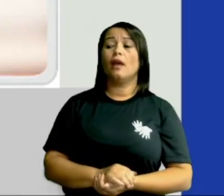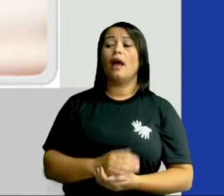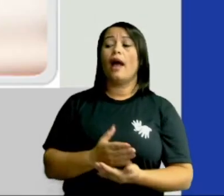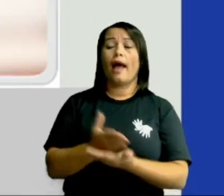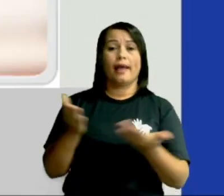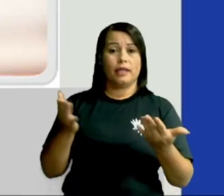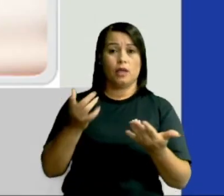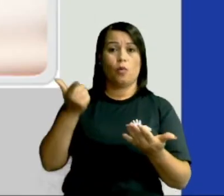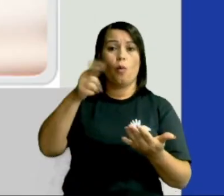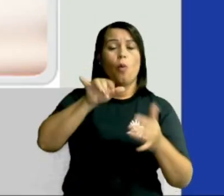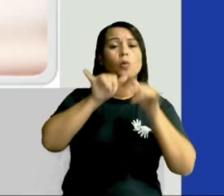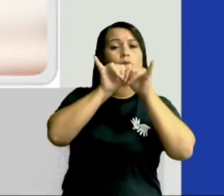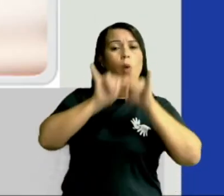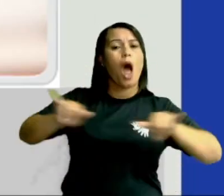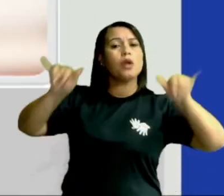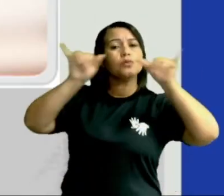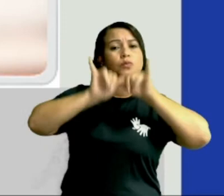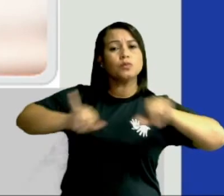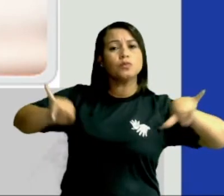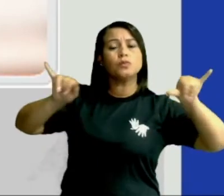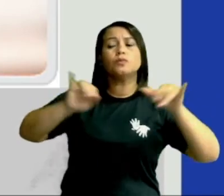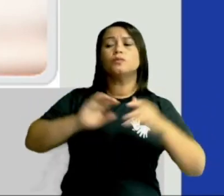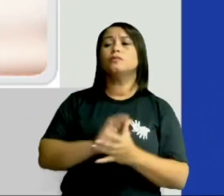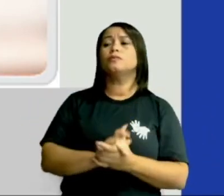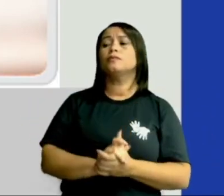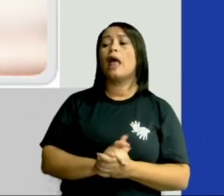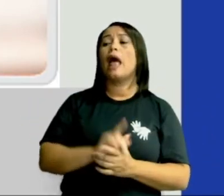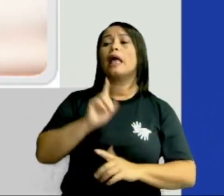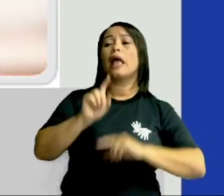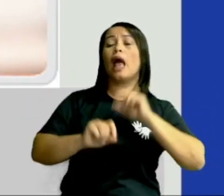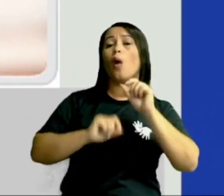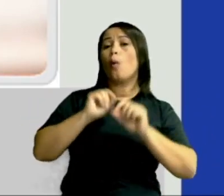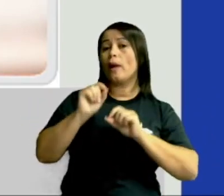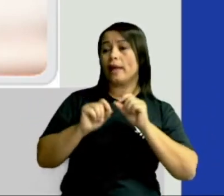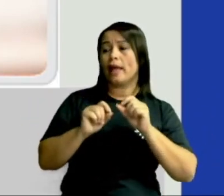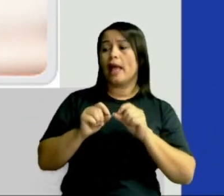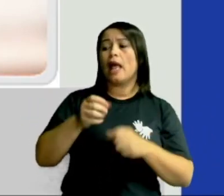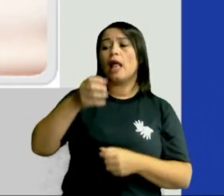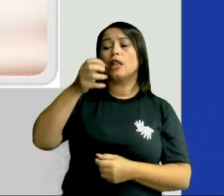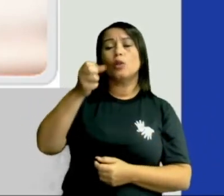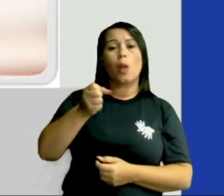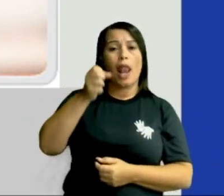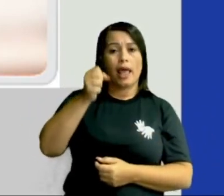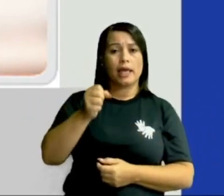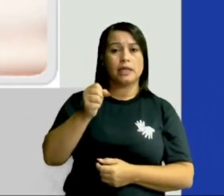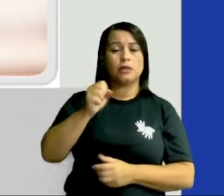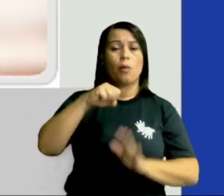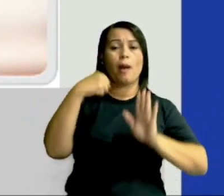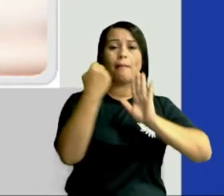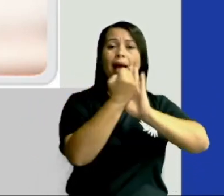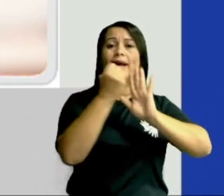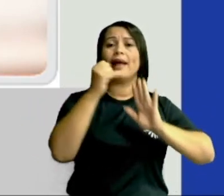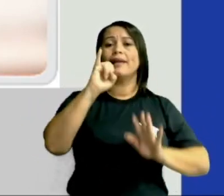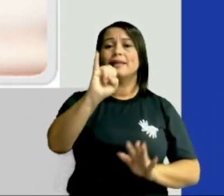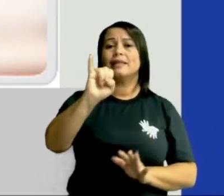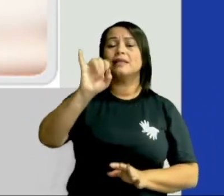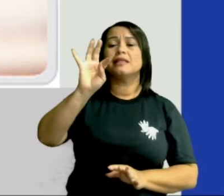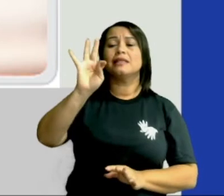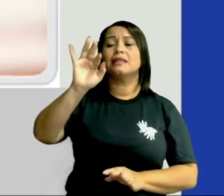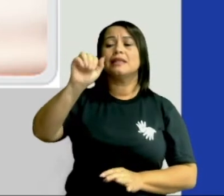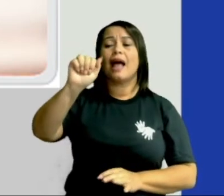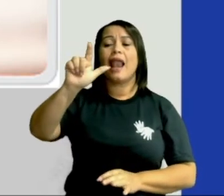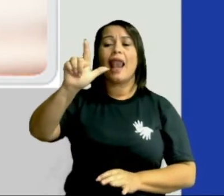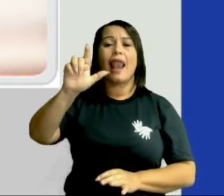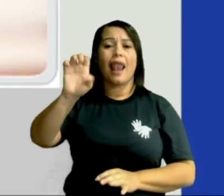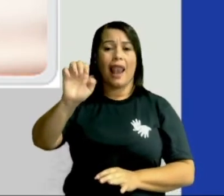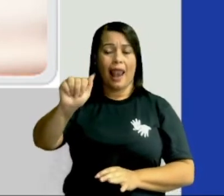Aqui, outro anúncio publicitário, que é do leite da marca Italac. E ele diz o seguinte,